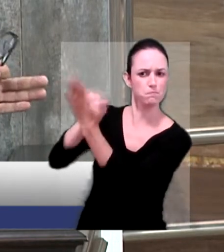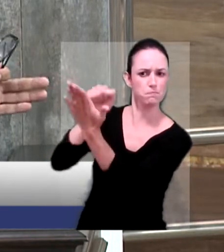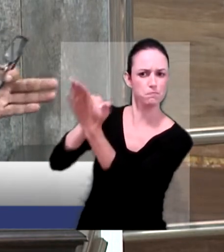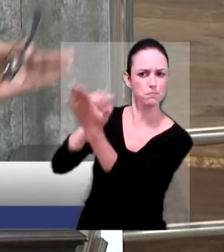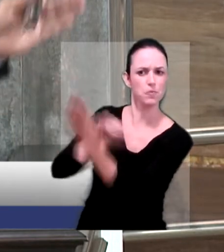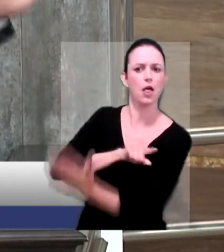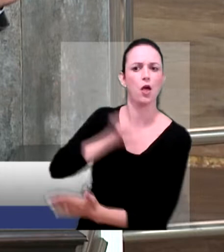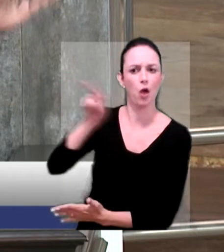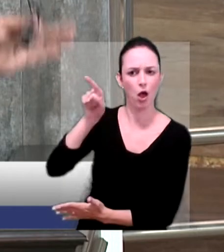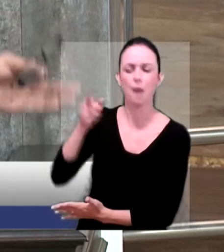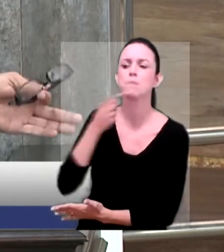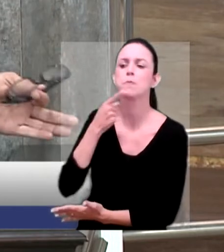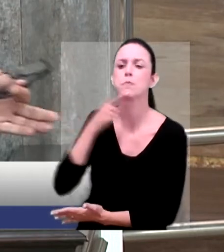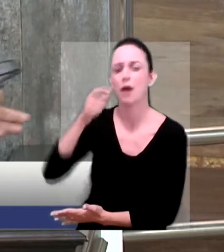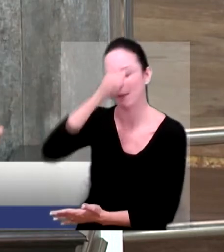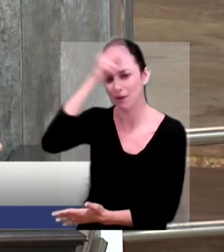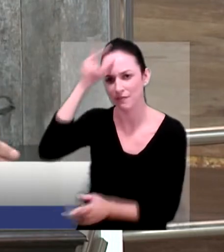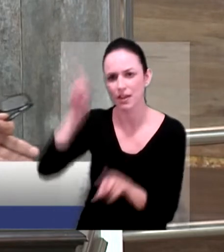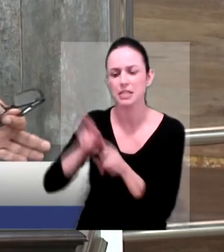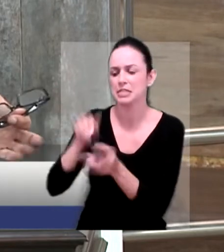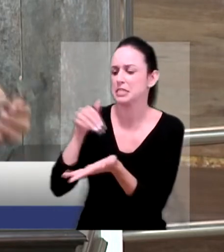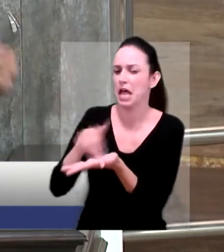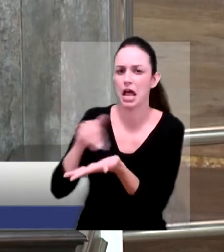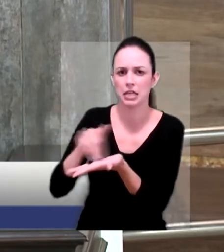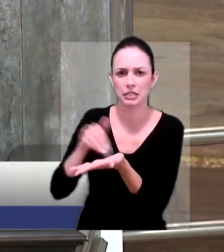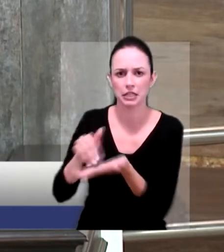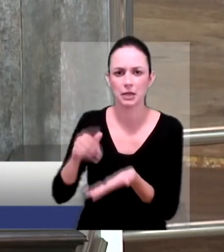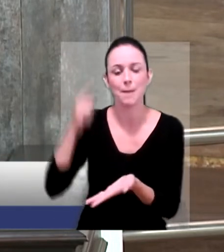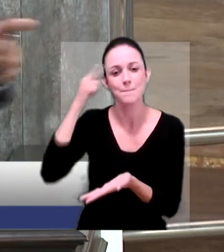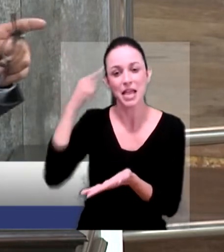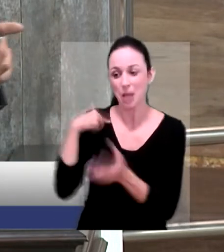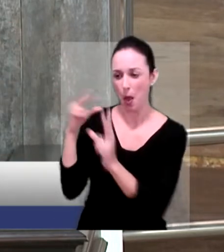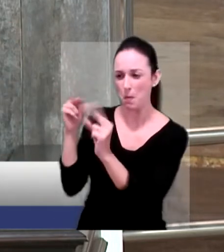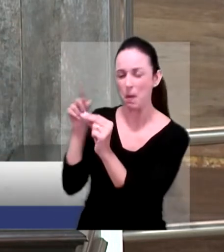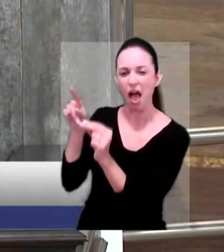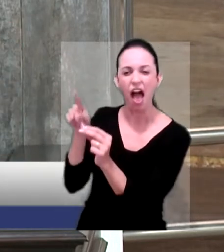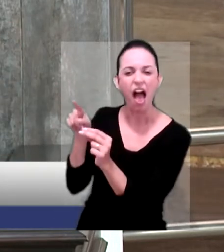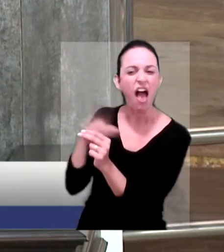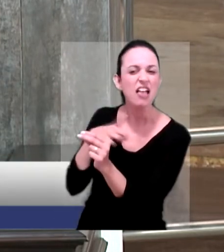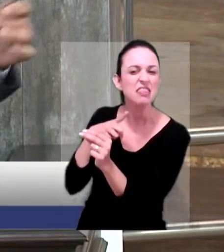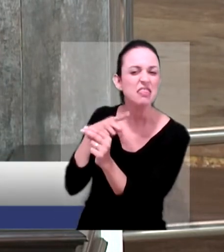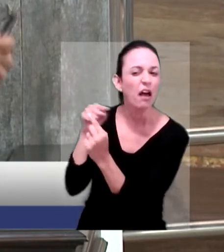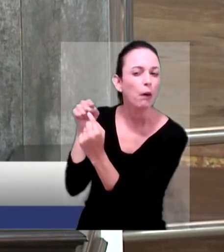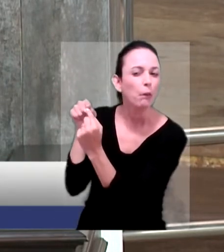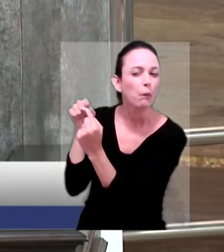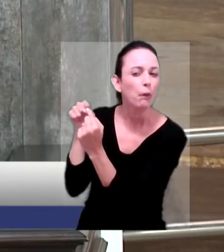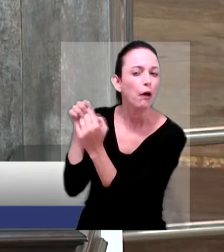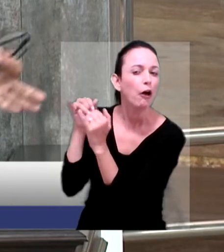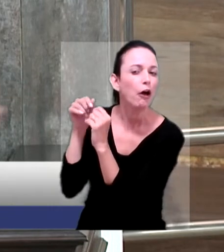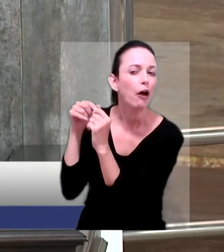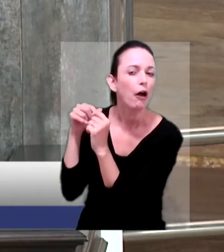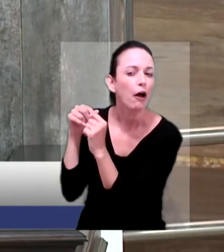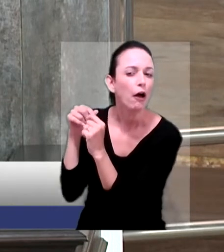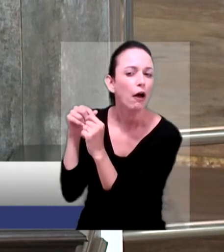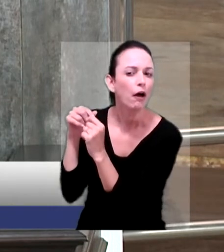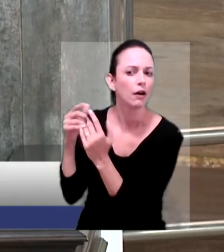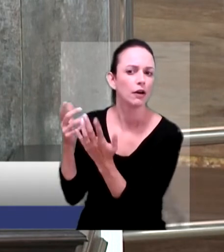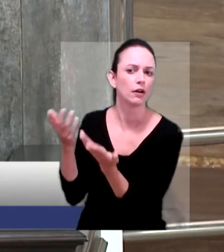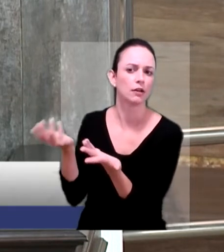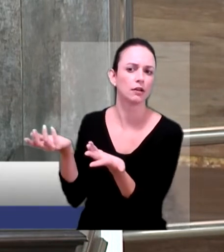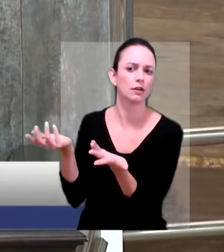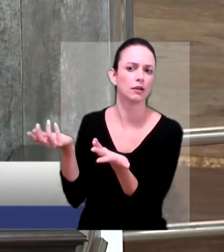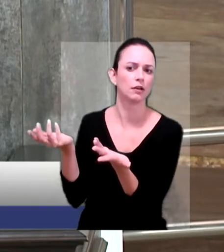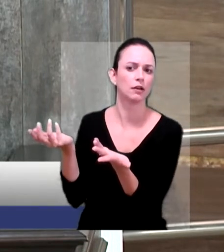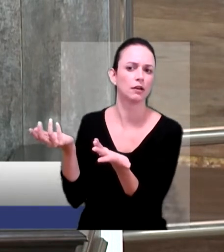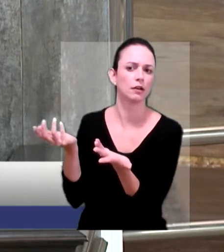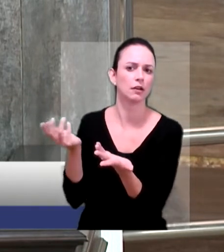alguns que falam, está conversando com o prefeito, está junto. O vereador, ele tem que ir lá brigar, conversar com o prefeito. Seja oposição, situação, tem que ir lá.